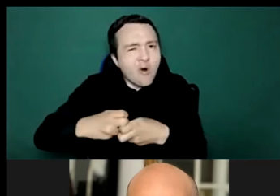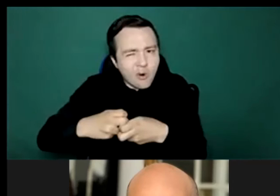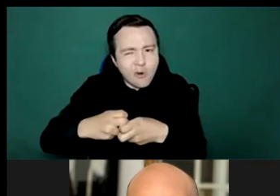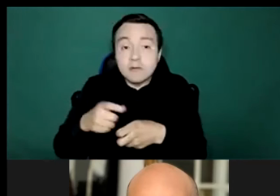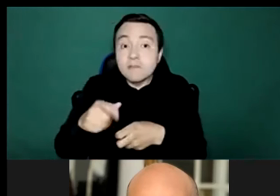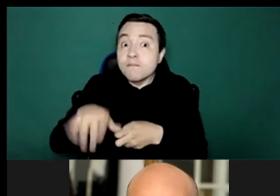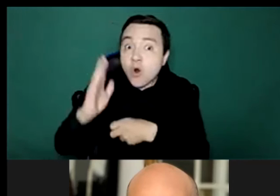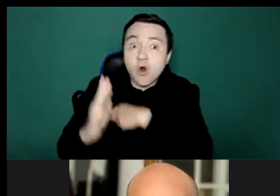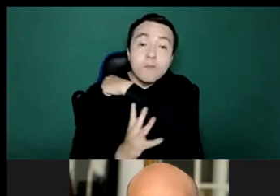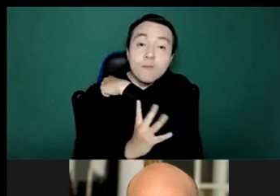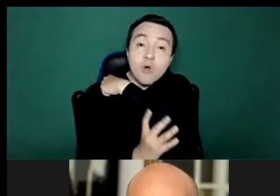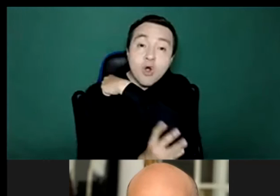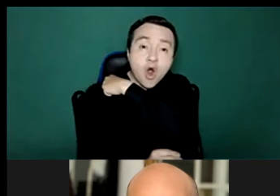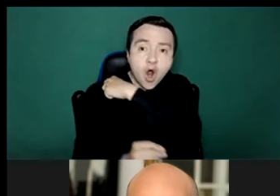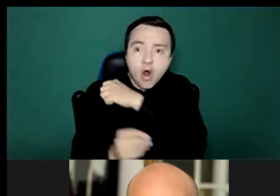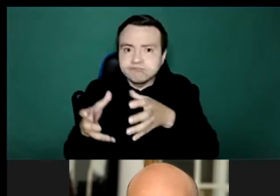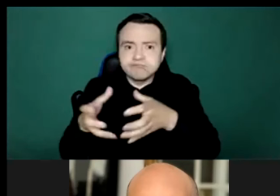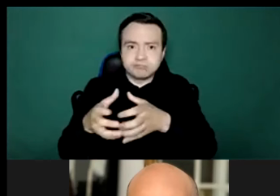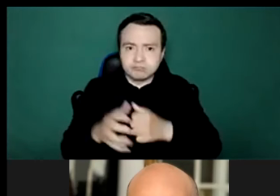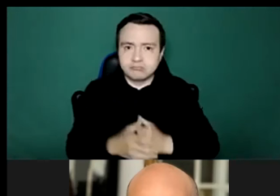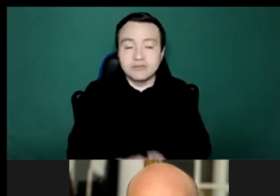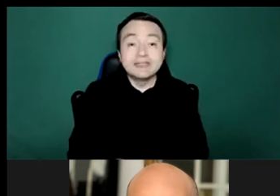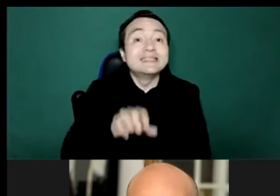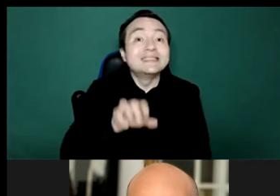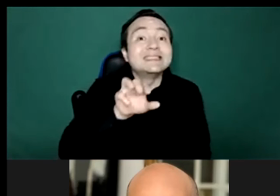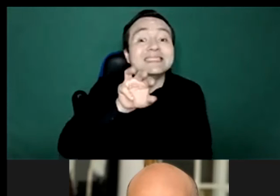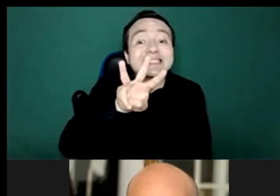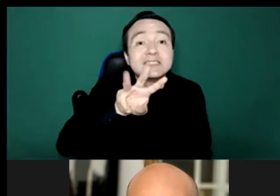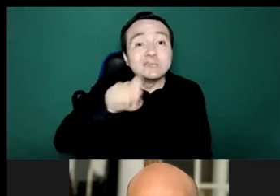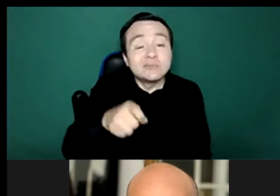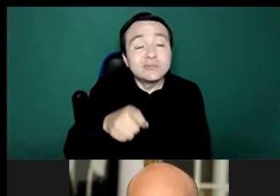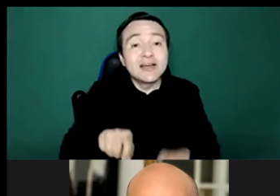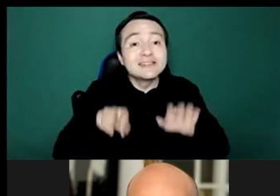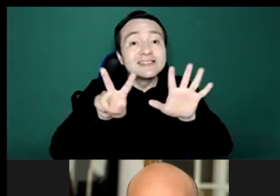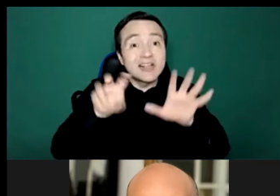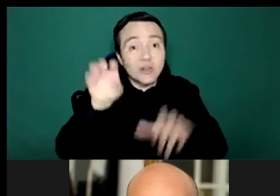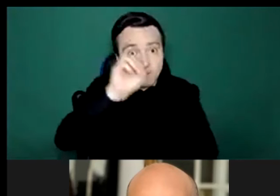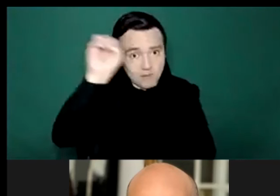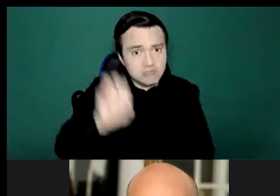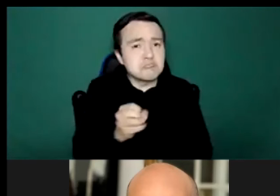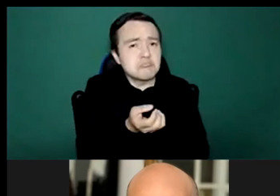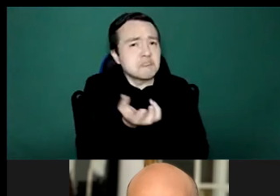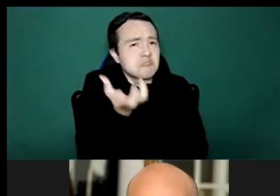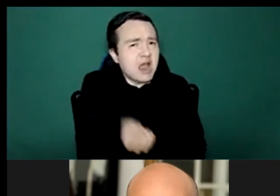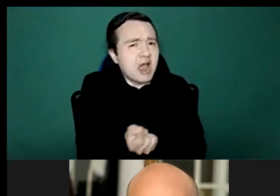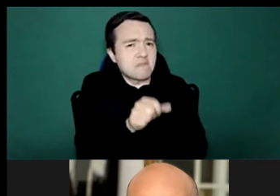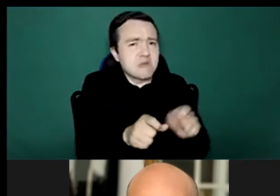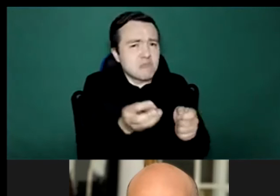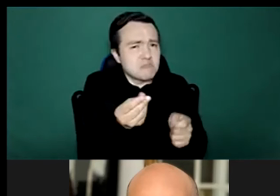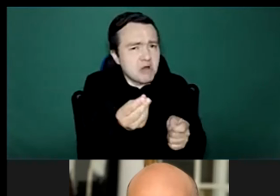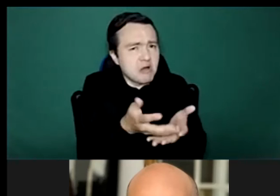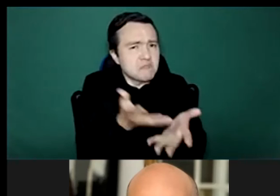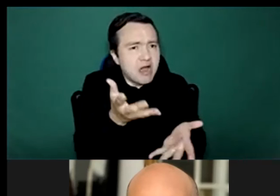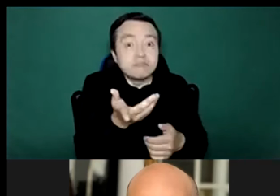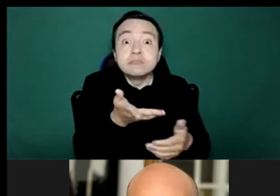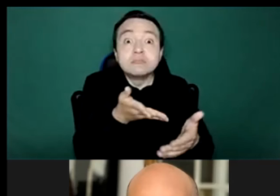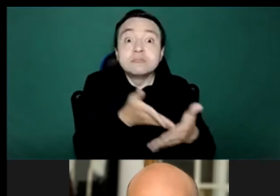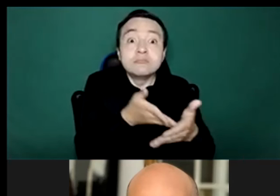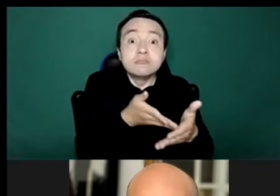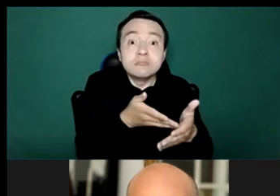el 23,7% da população com maiores ingressos experimenta barreiras, entre a população com